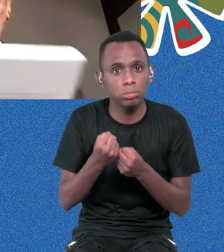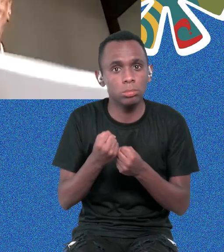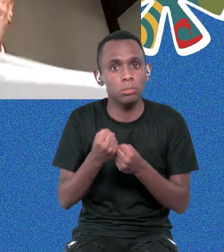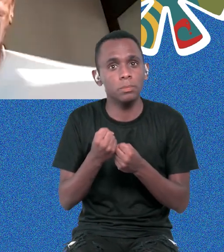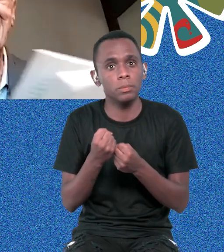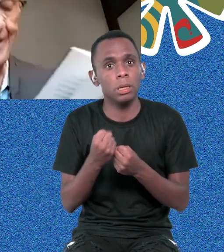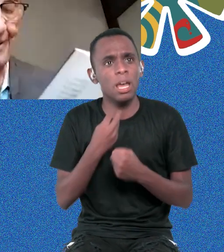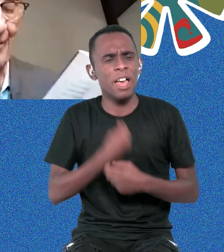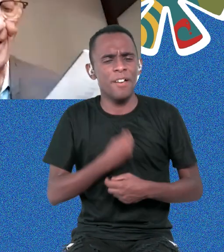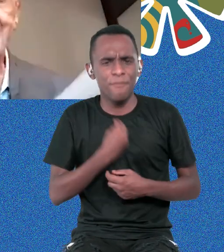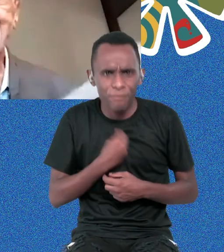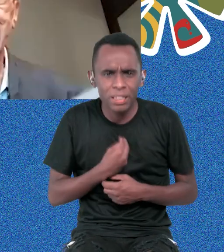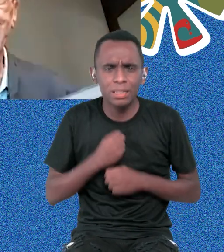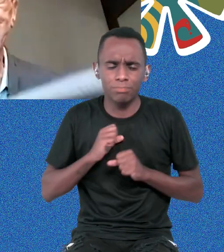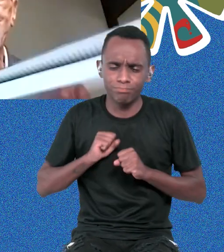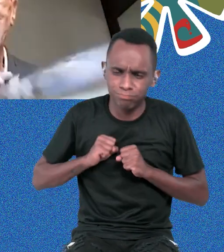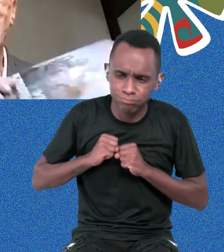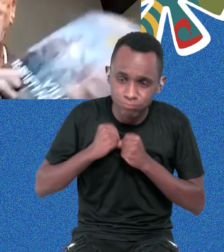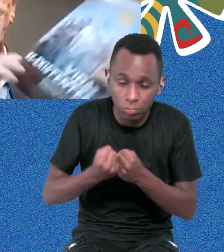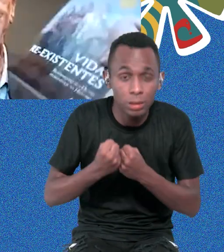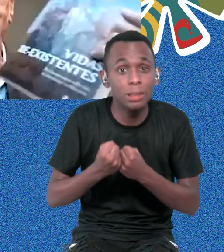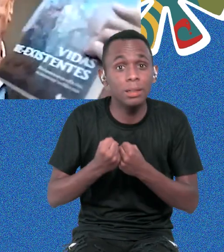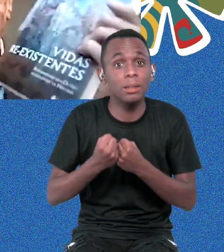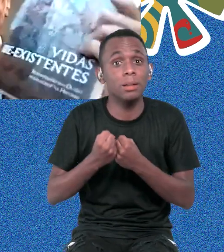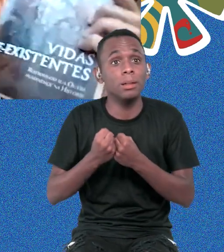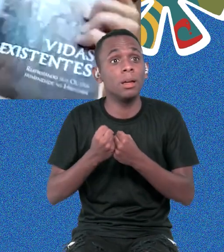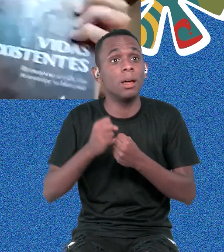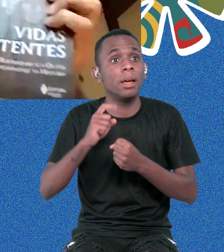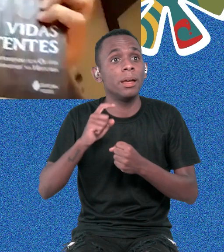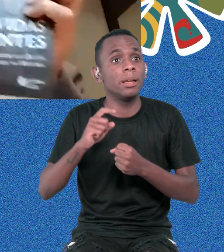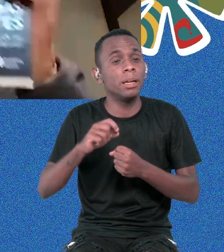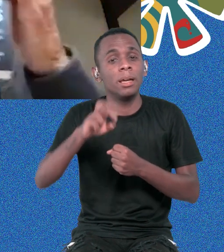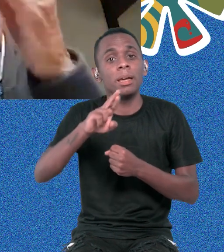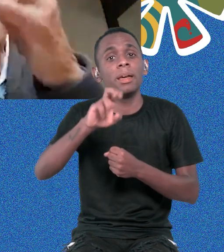não coloquei vidas resistentes, vidas retraso